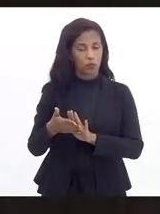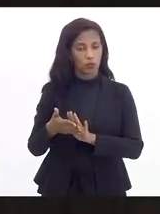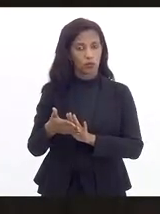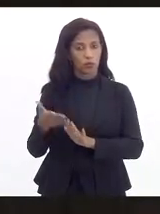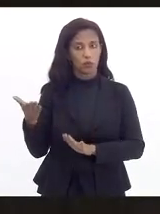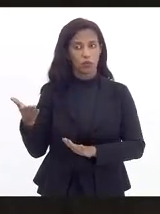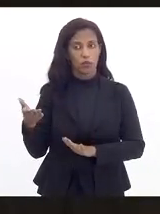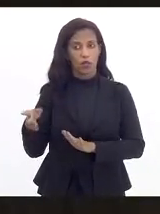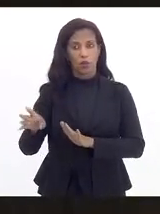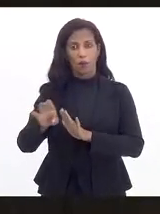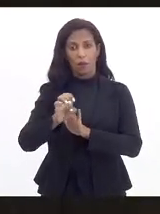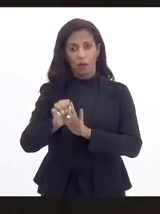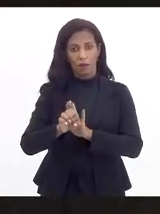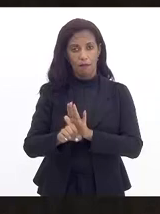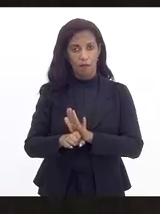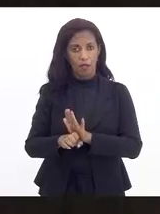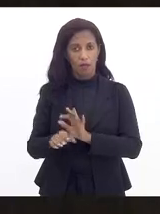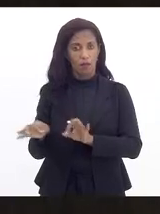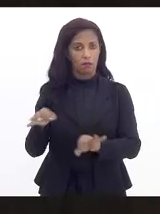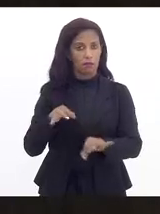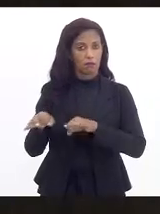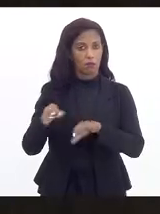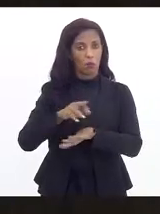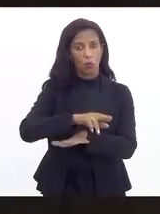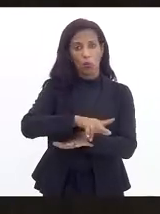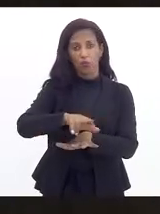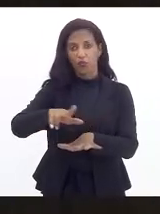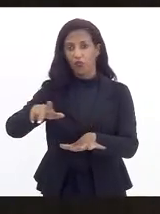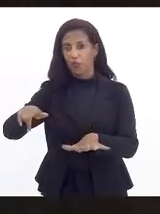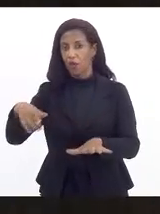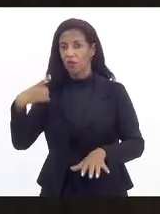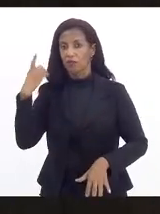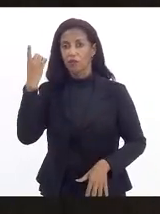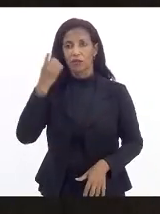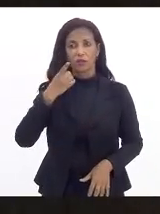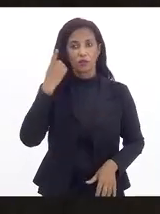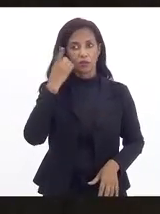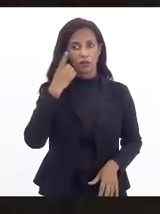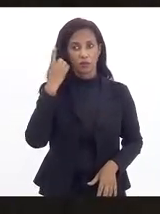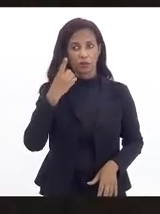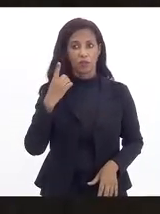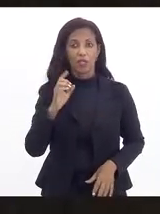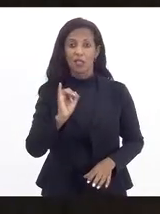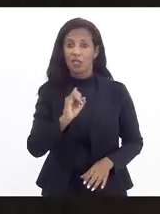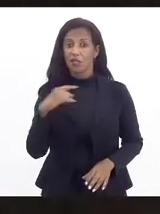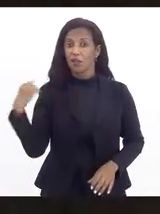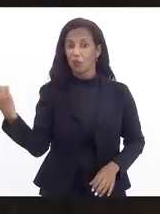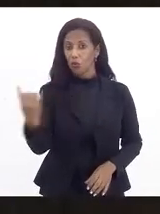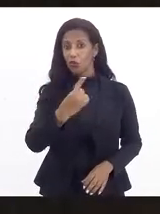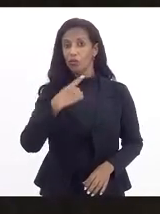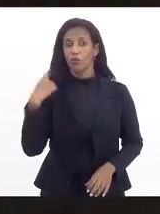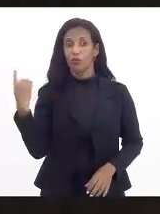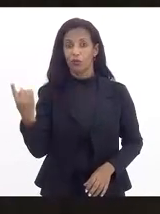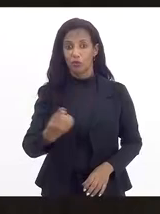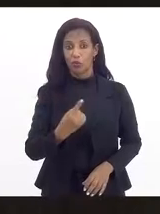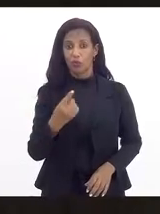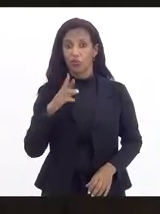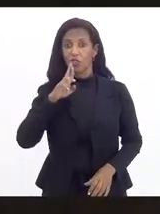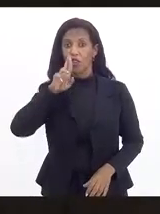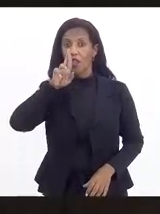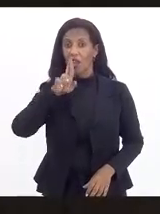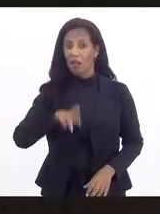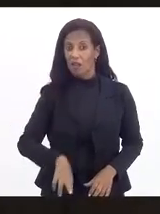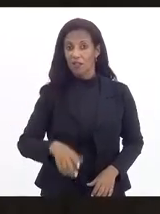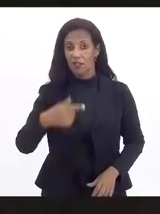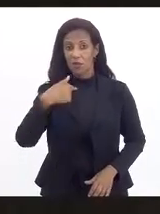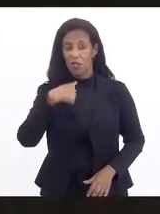era uma emenda proposta por vários deputados, se não por todos. E que a razão pela